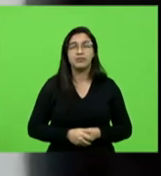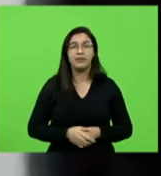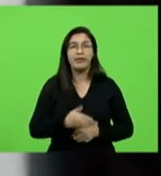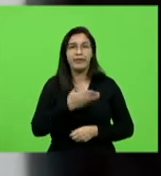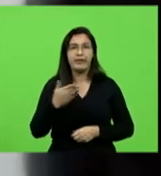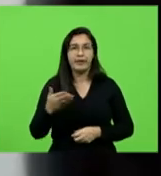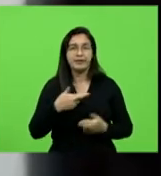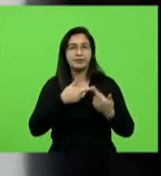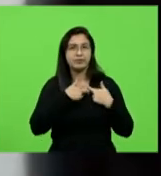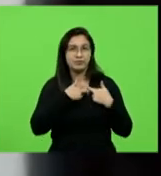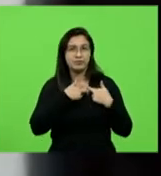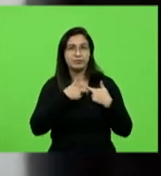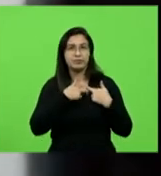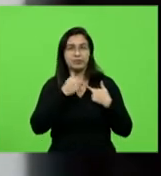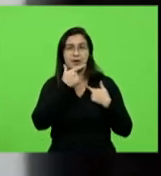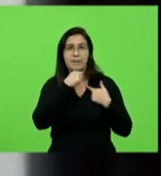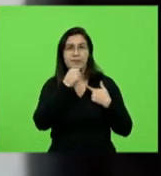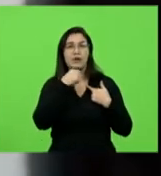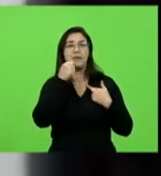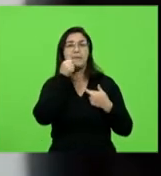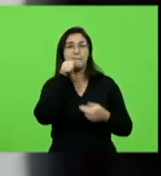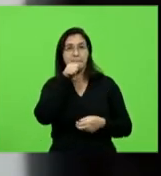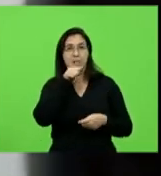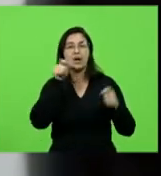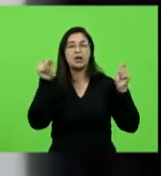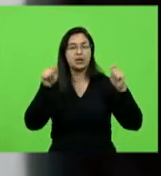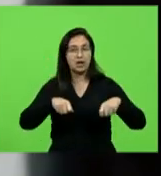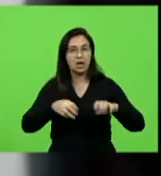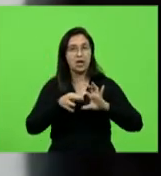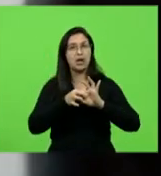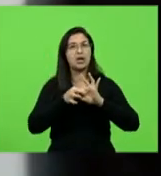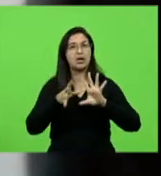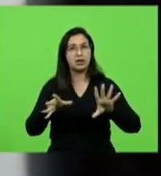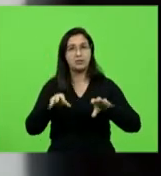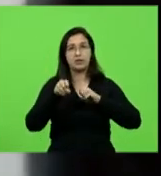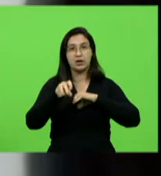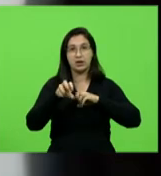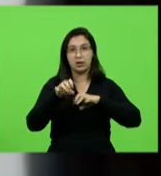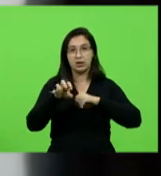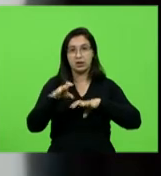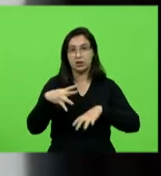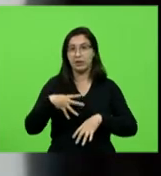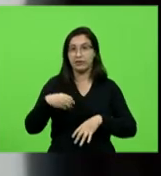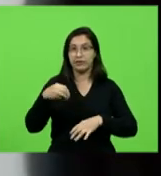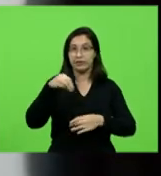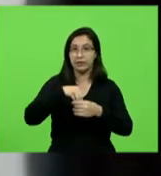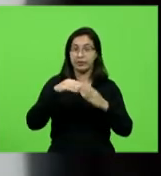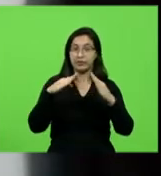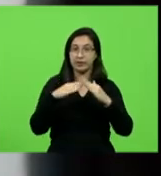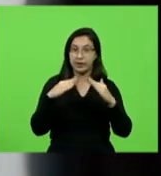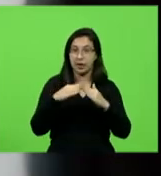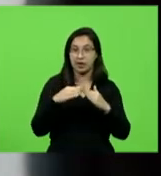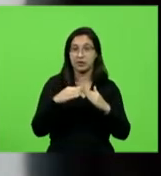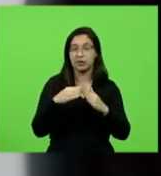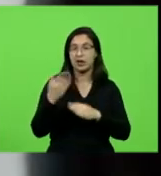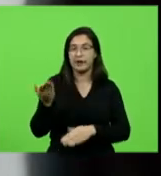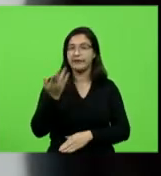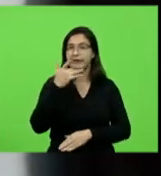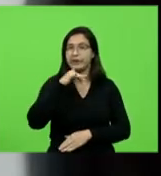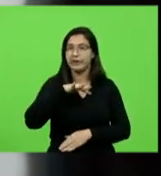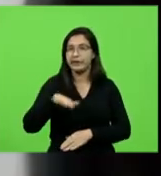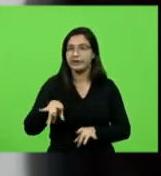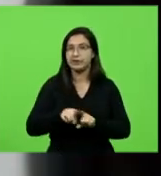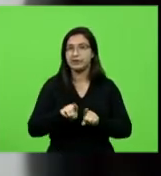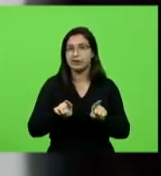sim, têm condições de ensinar seus filhos em casa. E essas crianças e adolescentes chegam